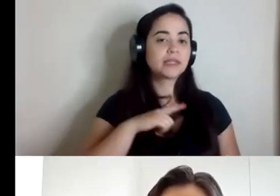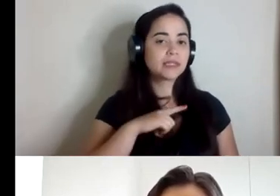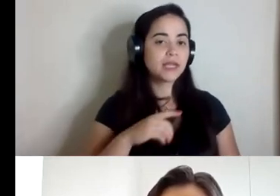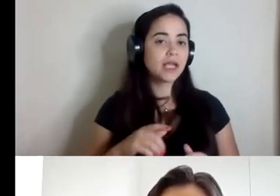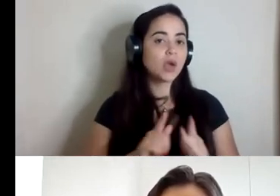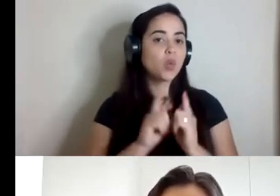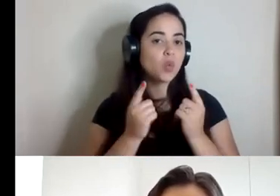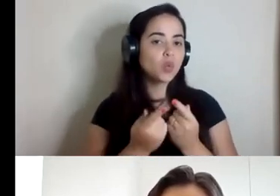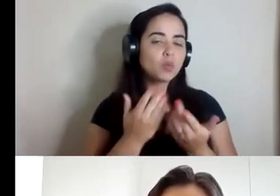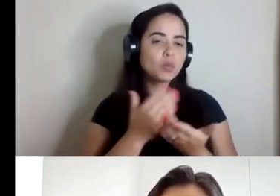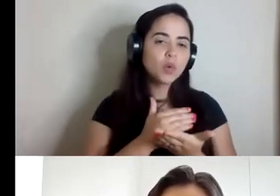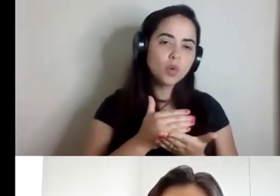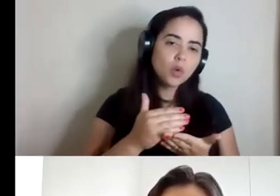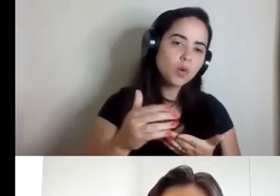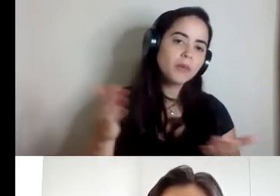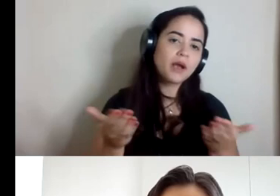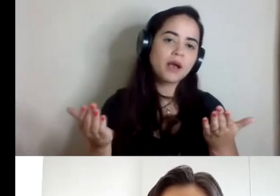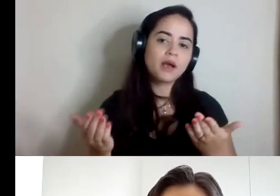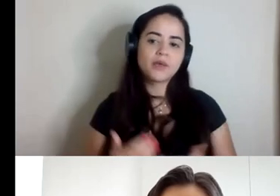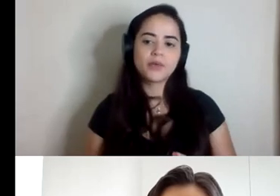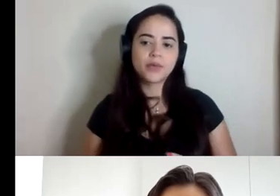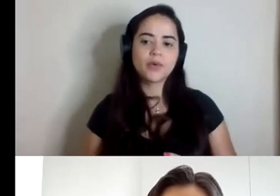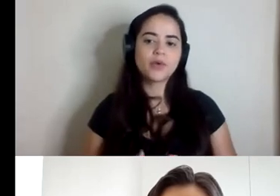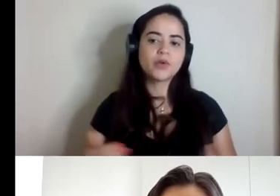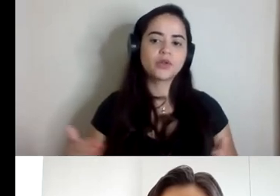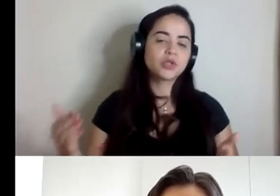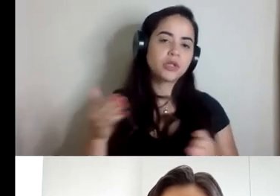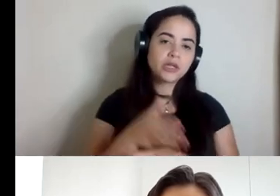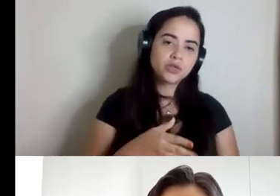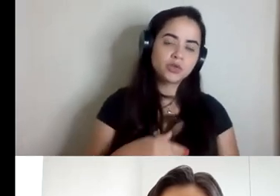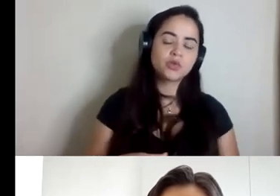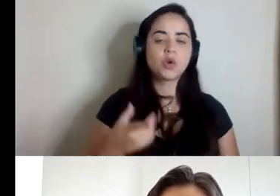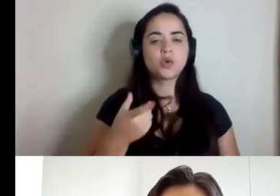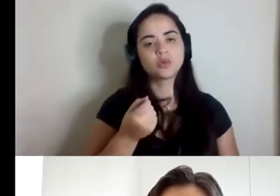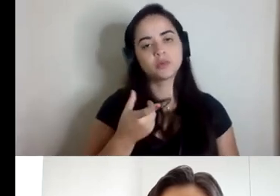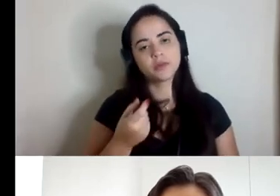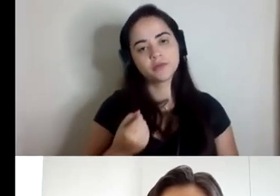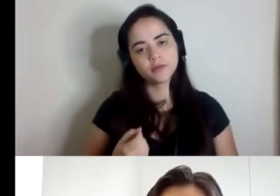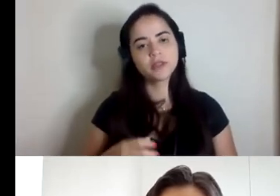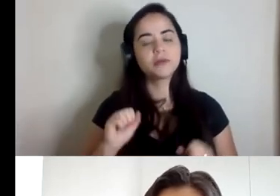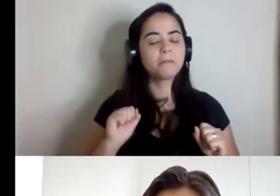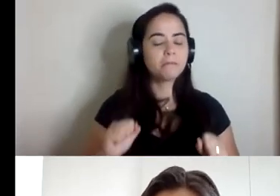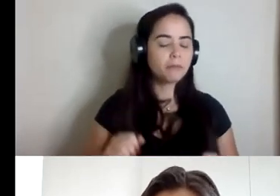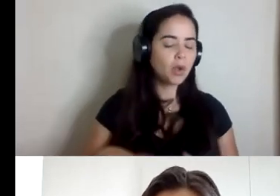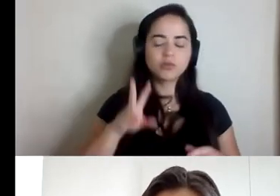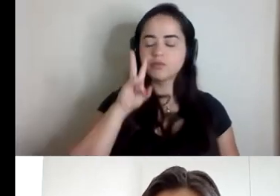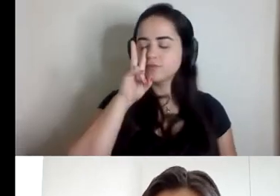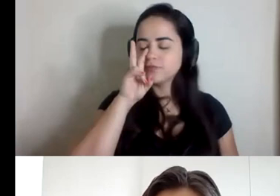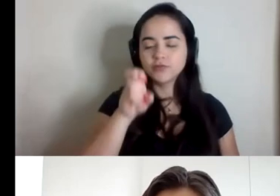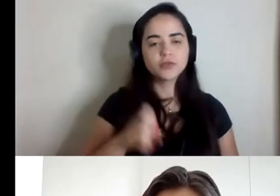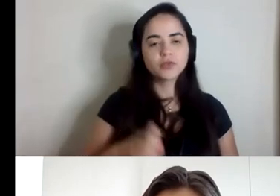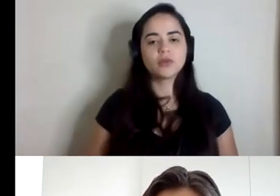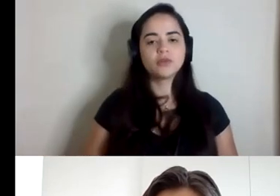aí iniciando esses processos, que são os alunos que chegaram em 2020, então, que a gente possa ter muita energia,